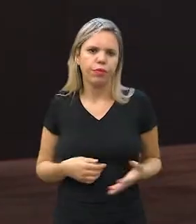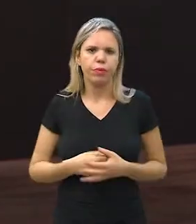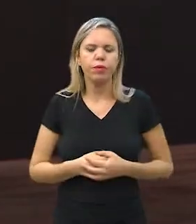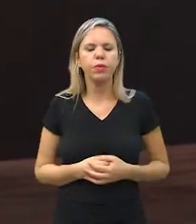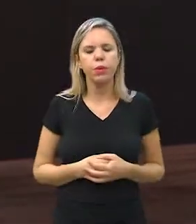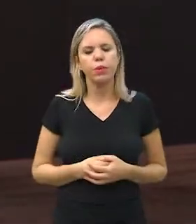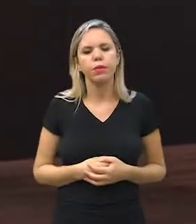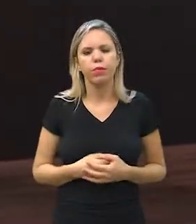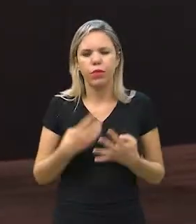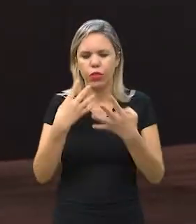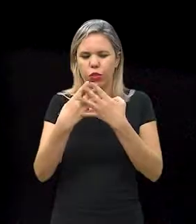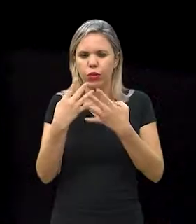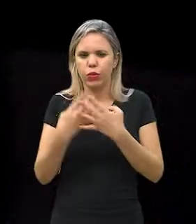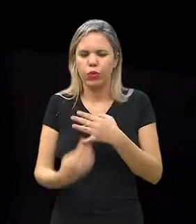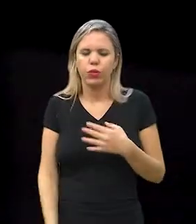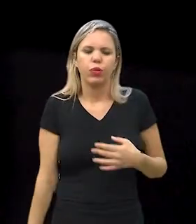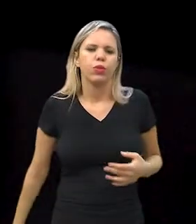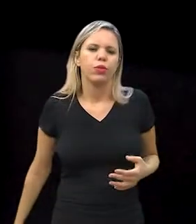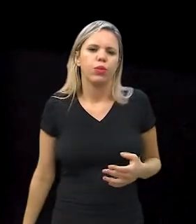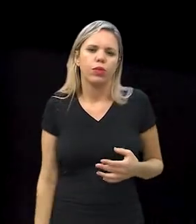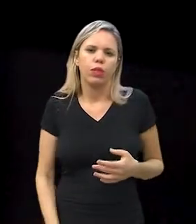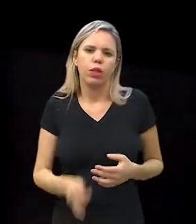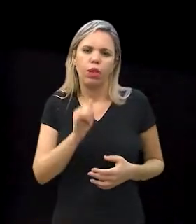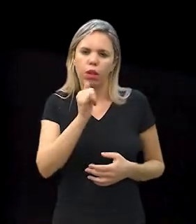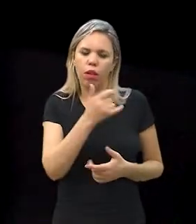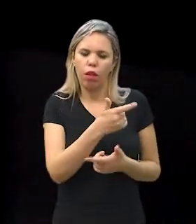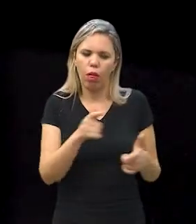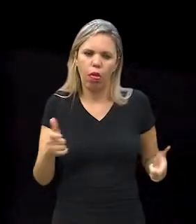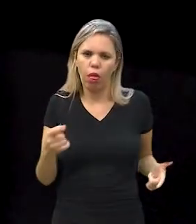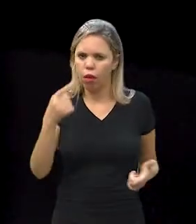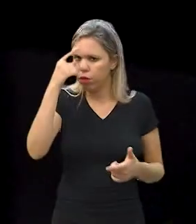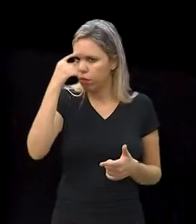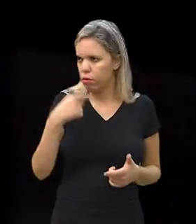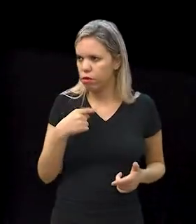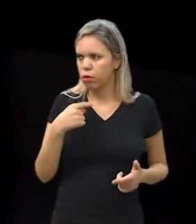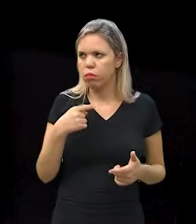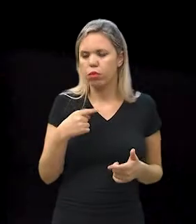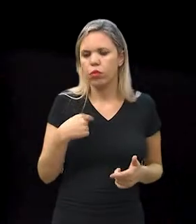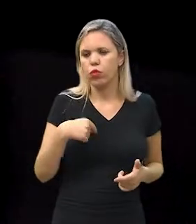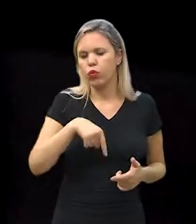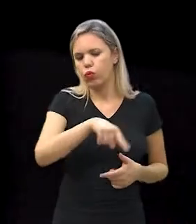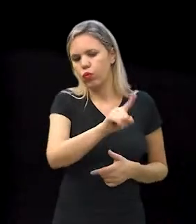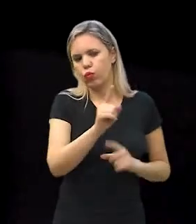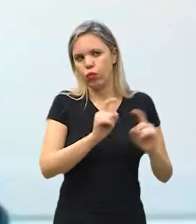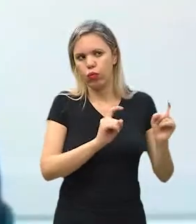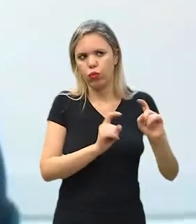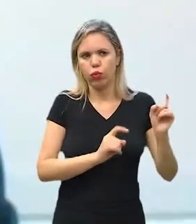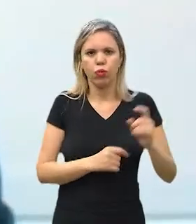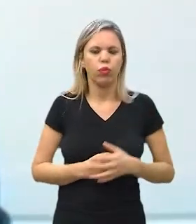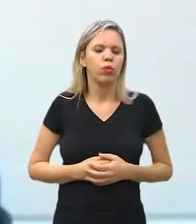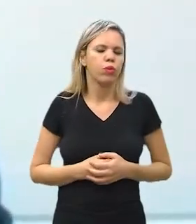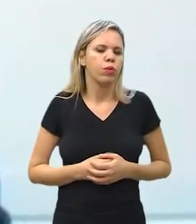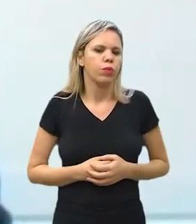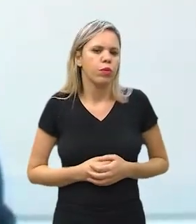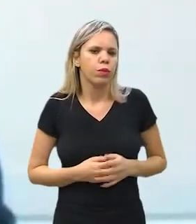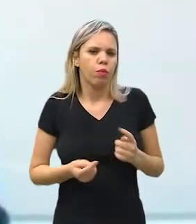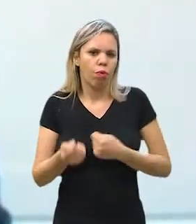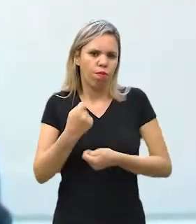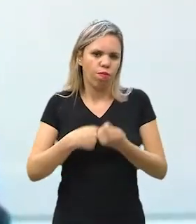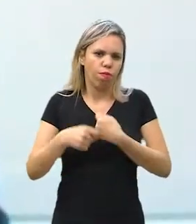eu me encaixo nisso? Olha, eu te confesso uma coisa. Quando eu falei que eu não tenho o perfil, que eu fui numa